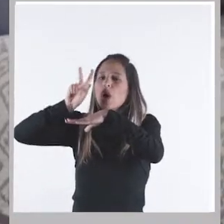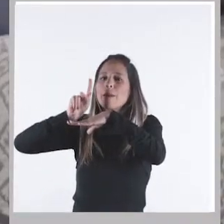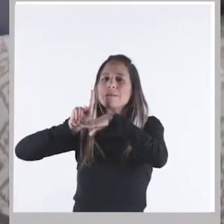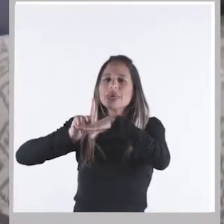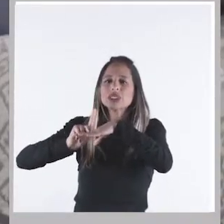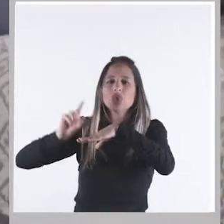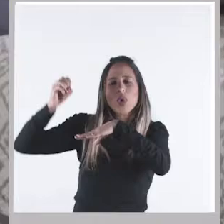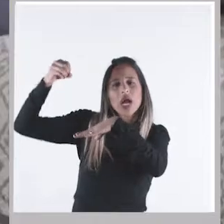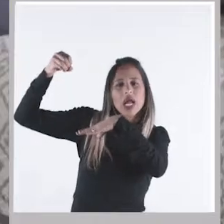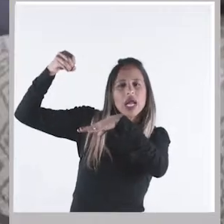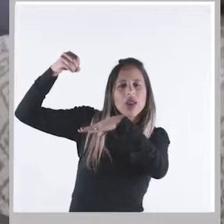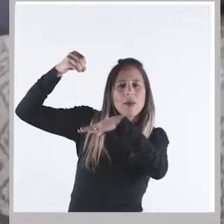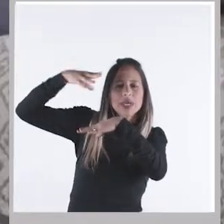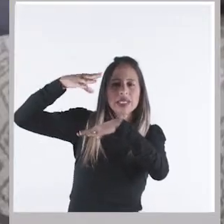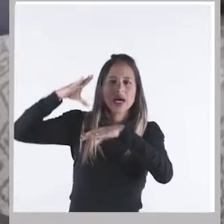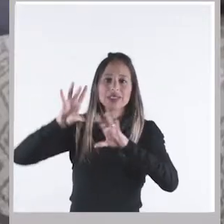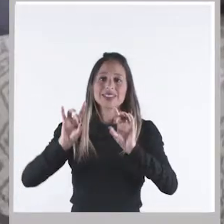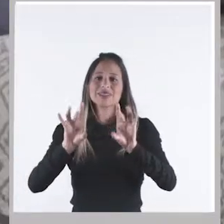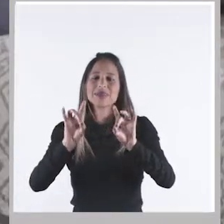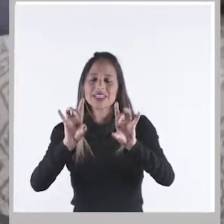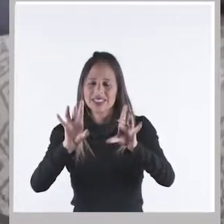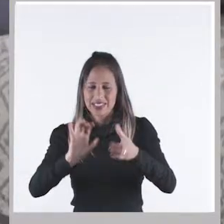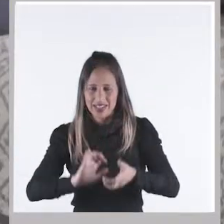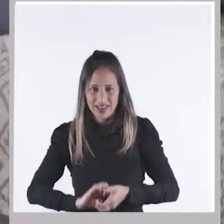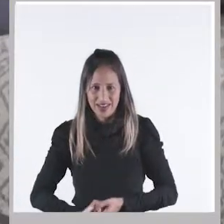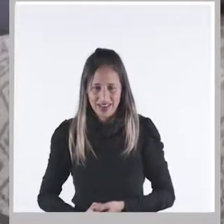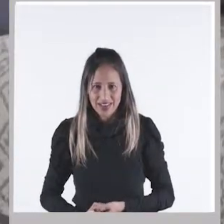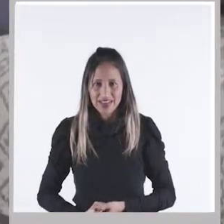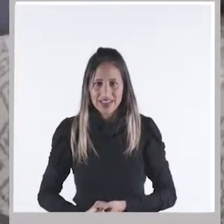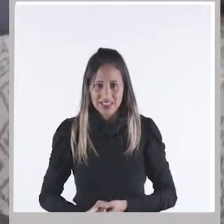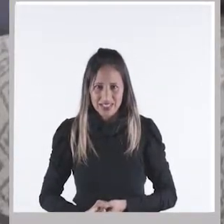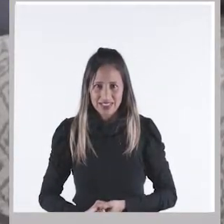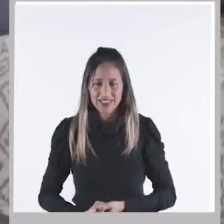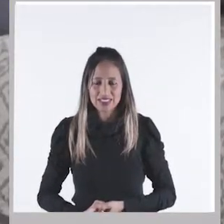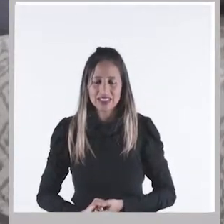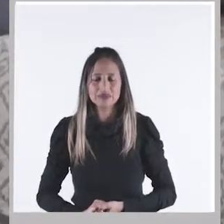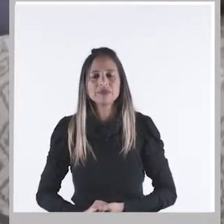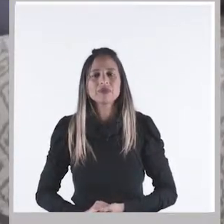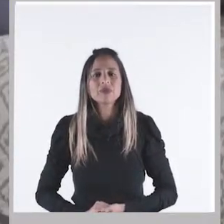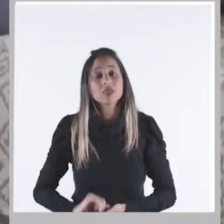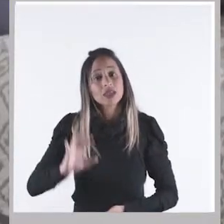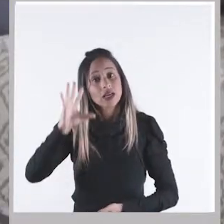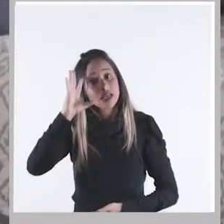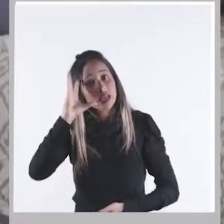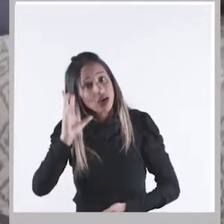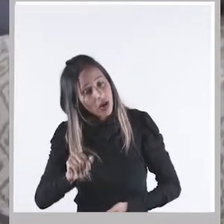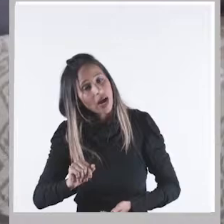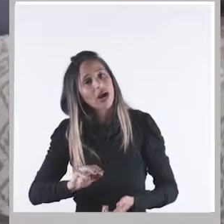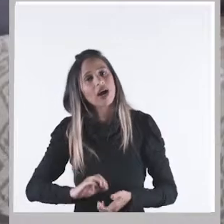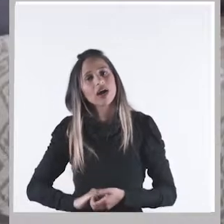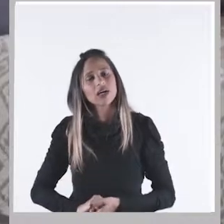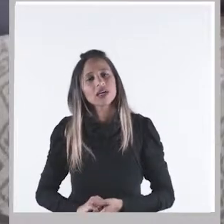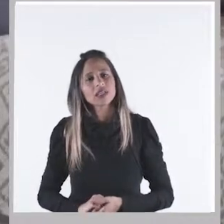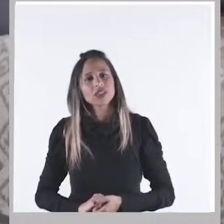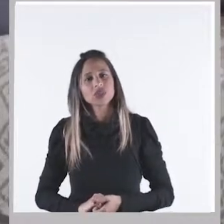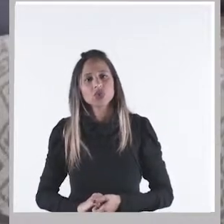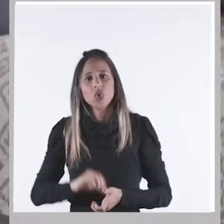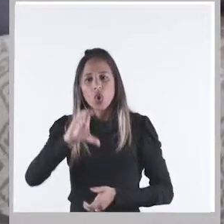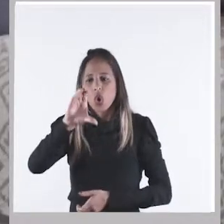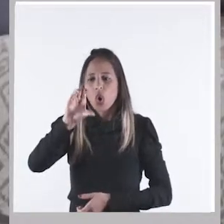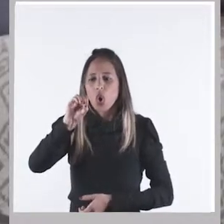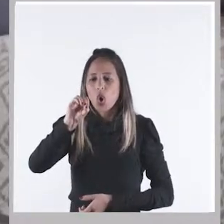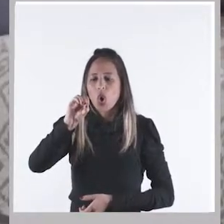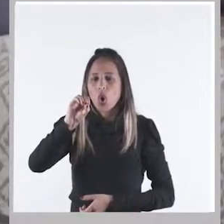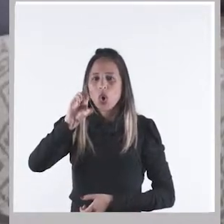pessoas iluminadas, muito especiais, né? E eu acho que, né, a Conceição